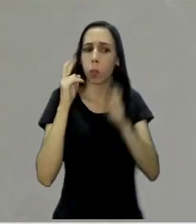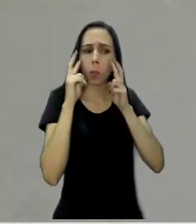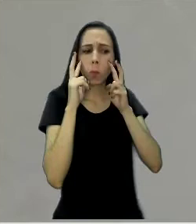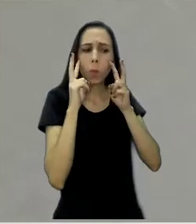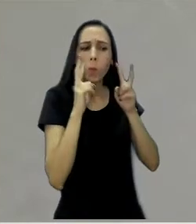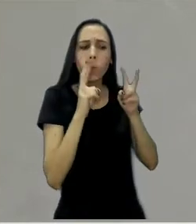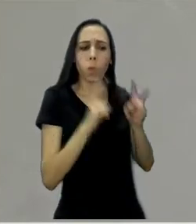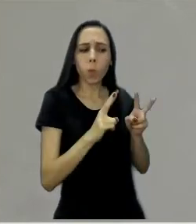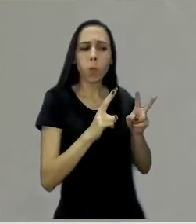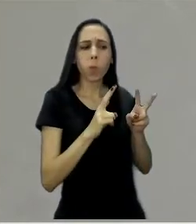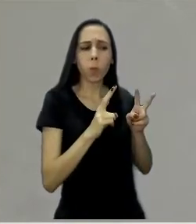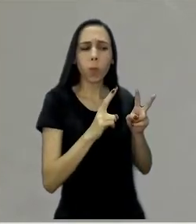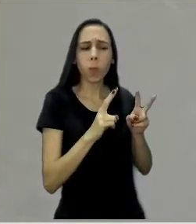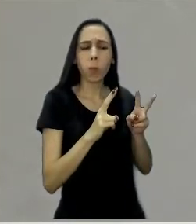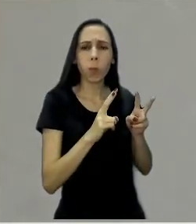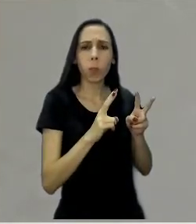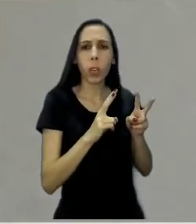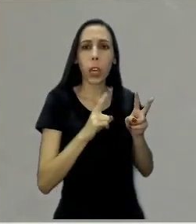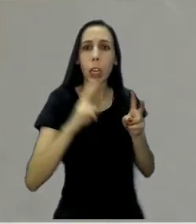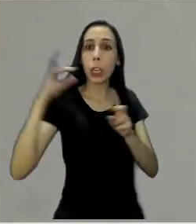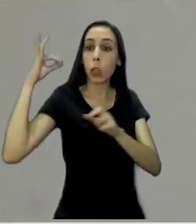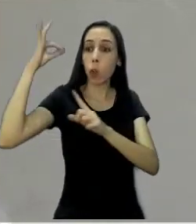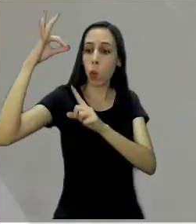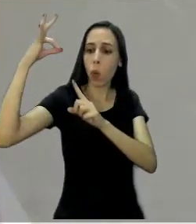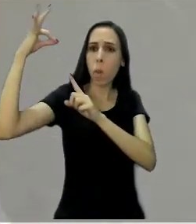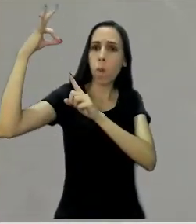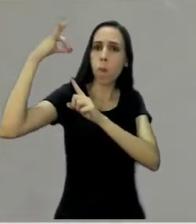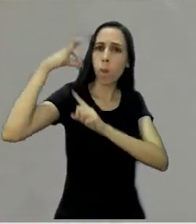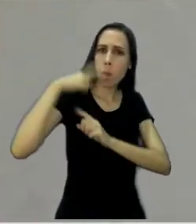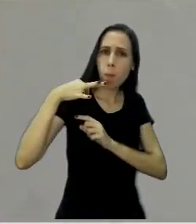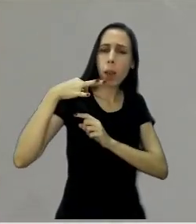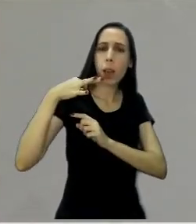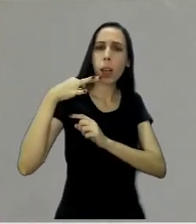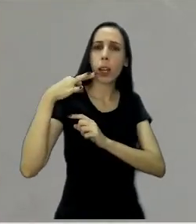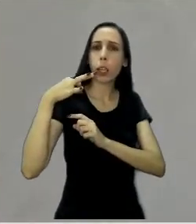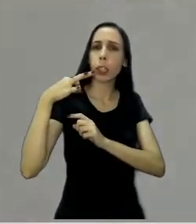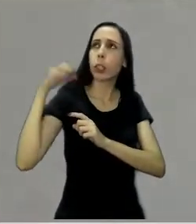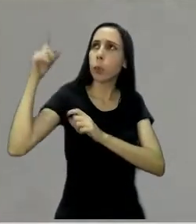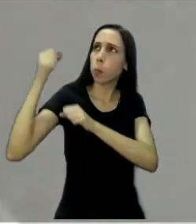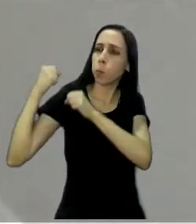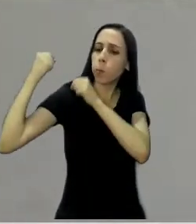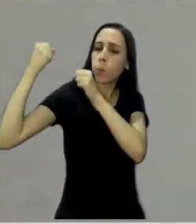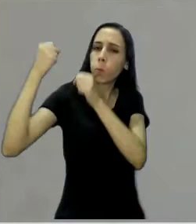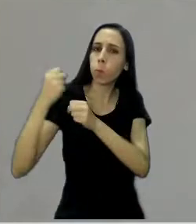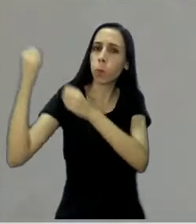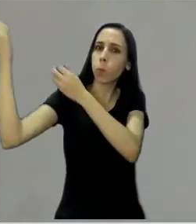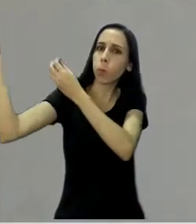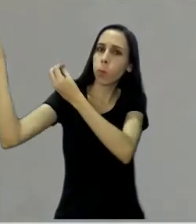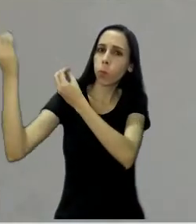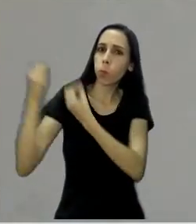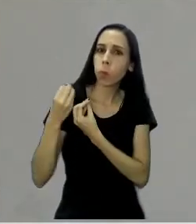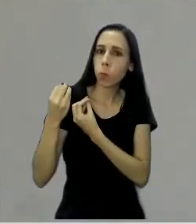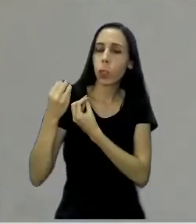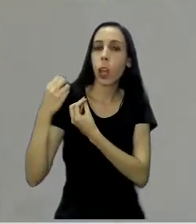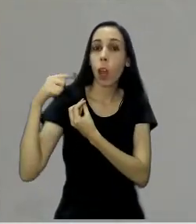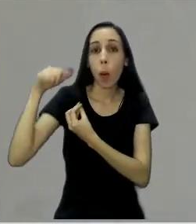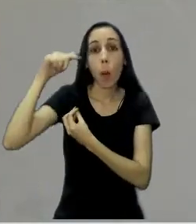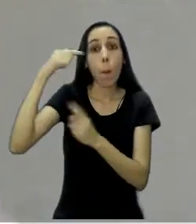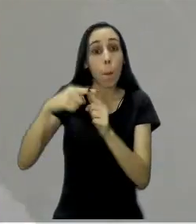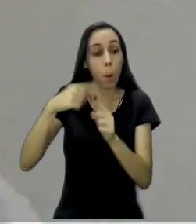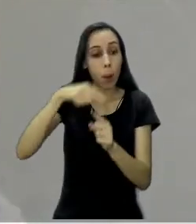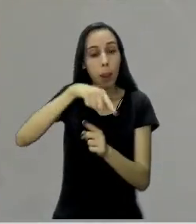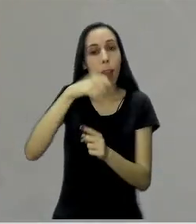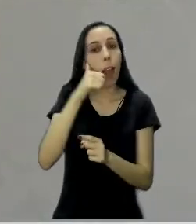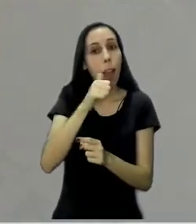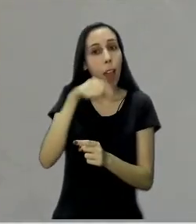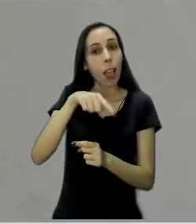ela olhava bem fundo nos olhos dele. E a autoridade do espírito, a autoridade que Deus lhe deu, por